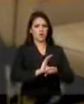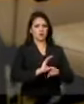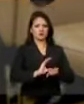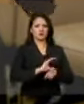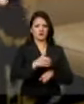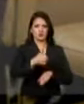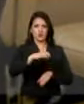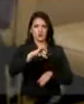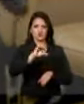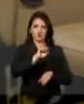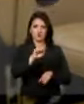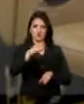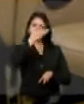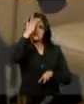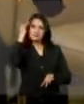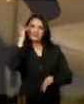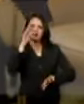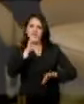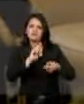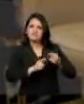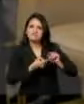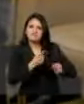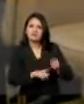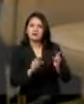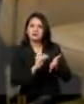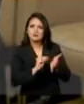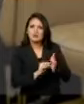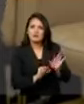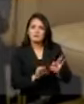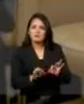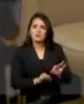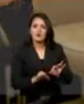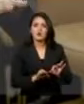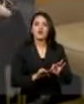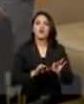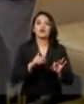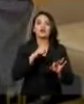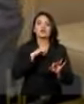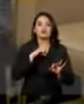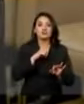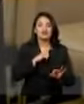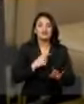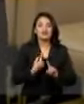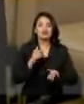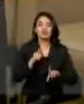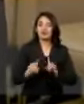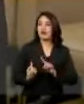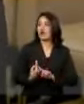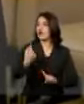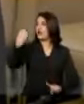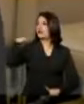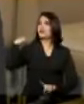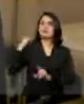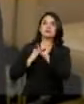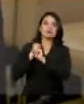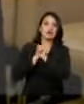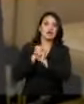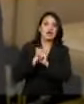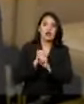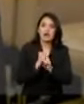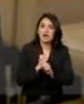respondia a décadas de um processo penal inquisitório, de um modelo